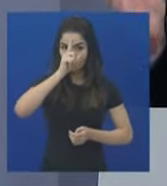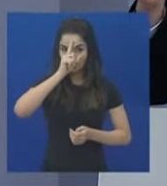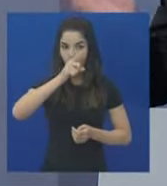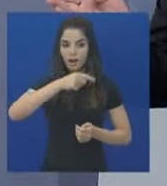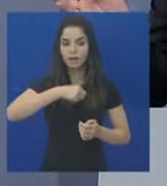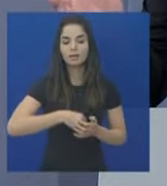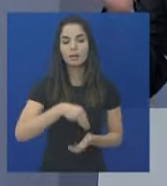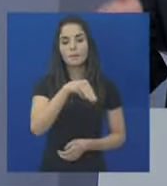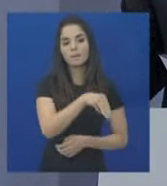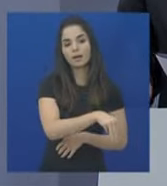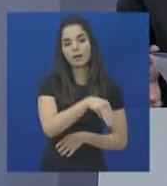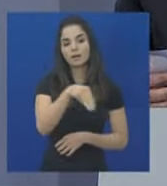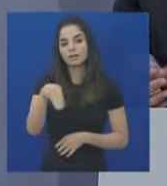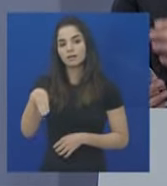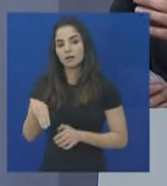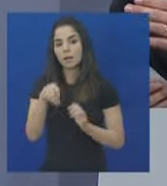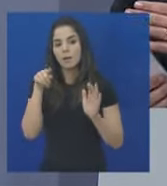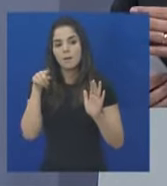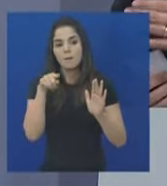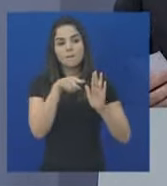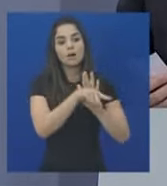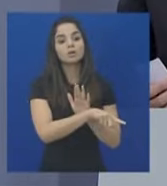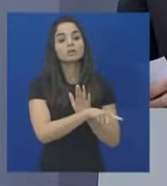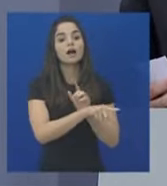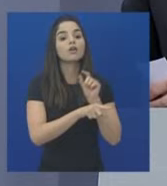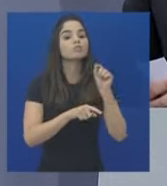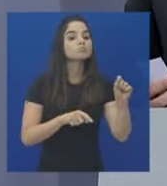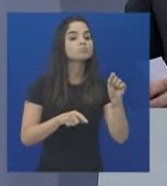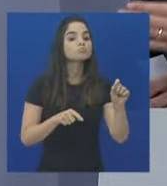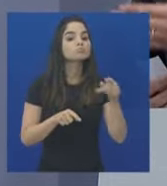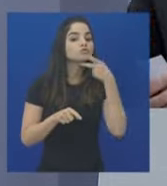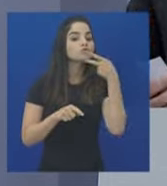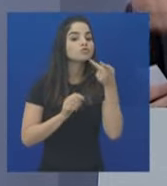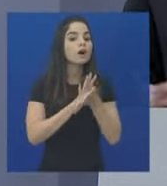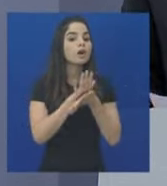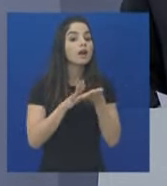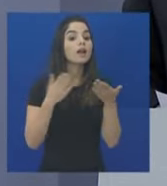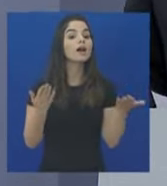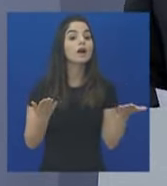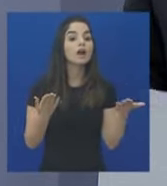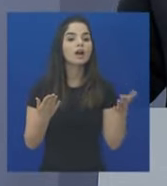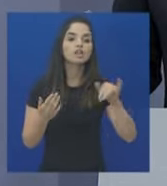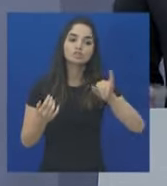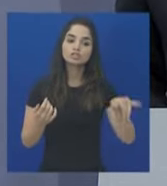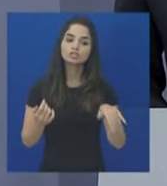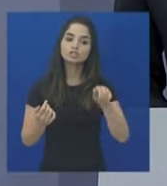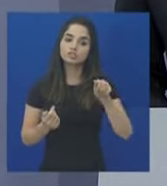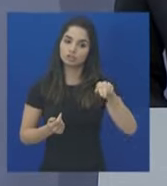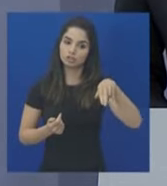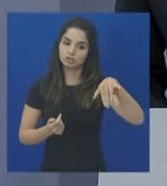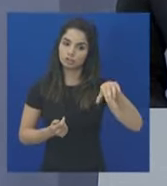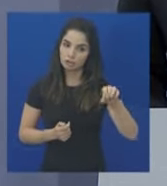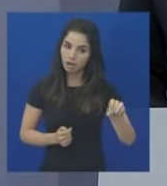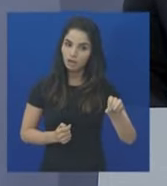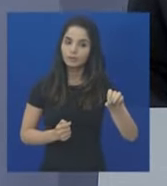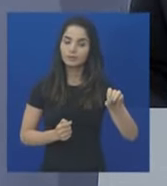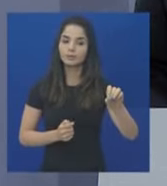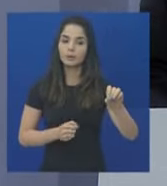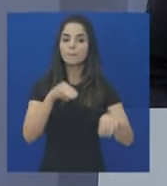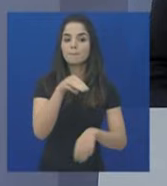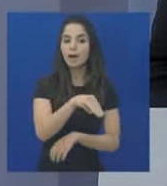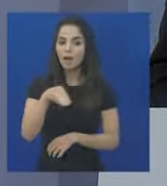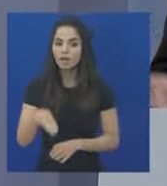candidato Marquinho Mendes que faz a pergunta ao candidato que ainda não falou nesse bloco. No caso, o candidato Jânio. Marquinho, seu